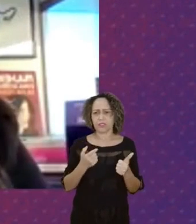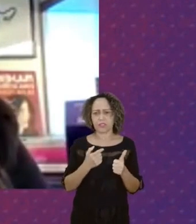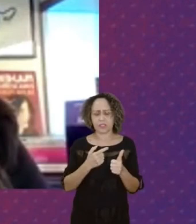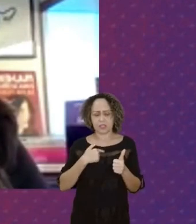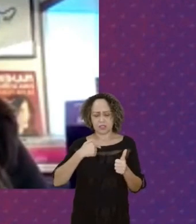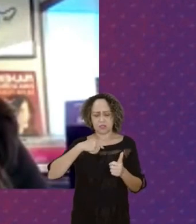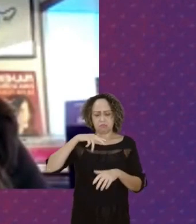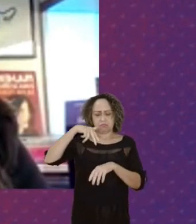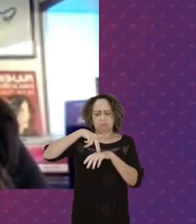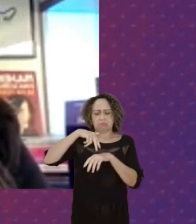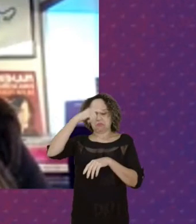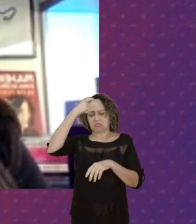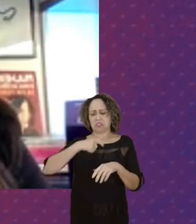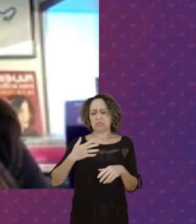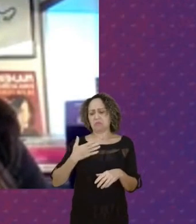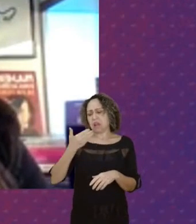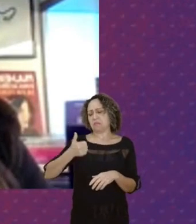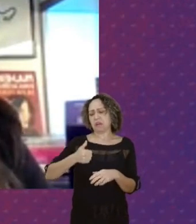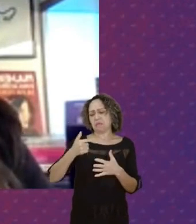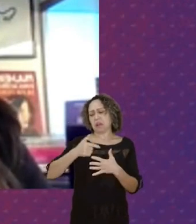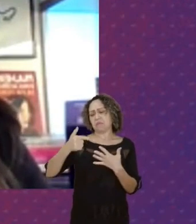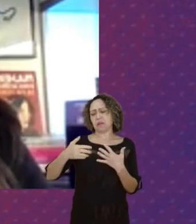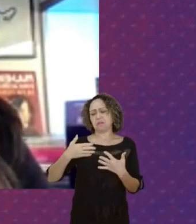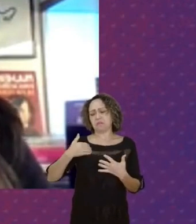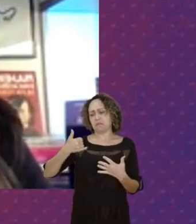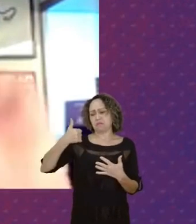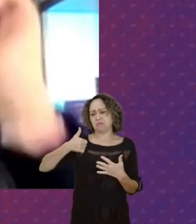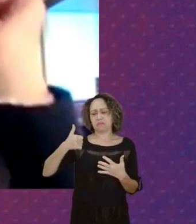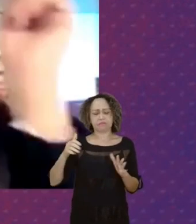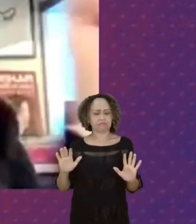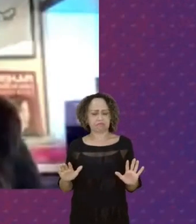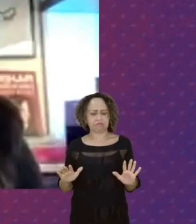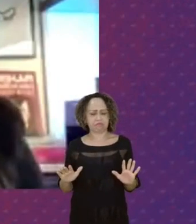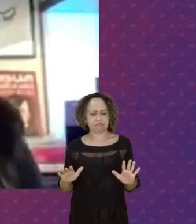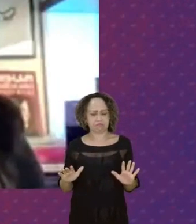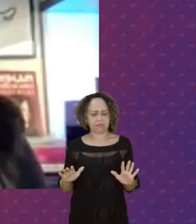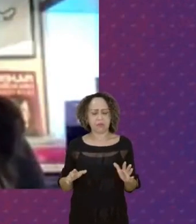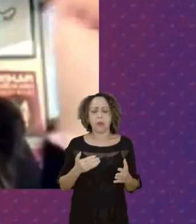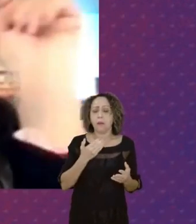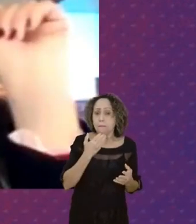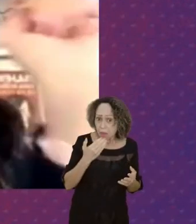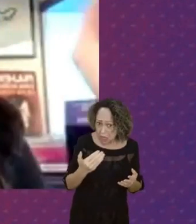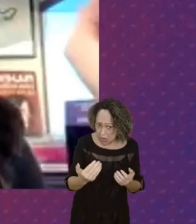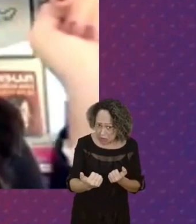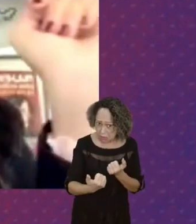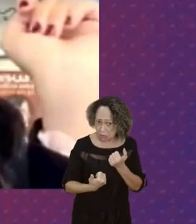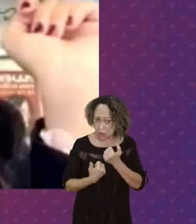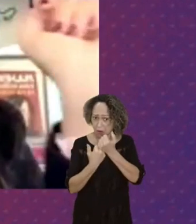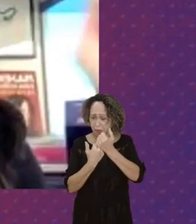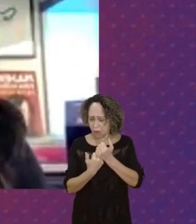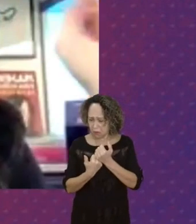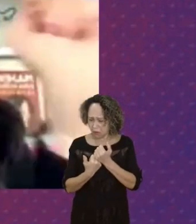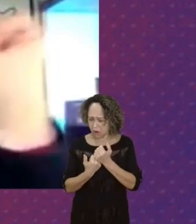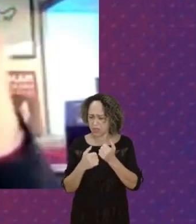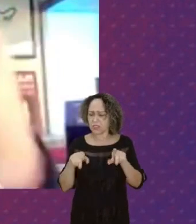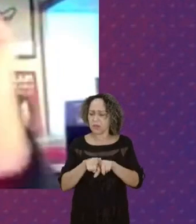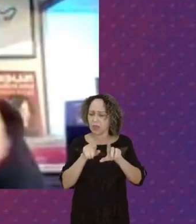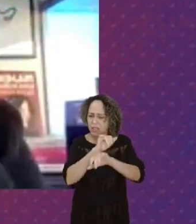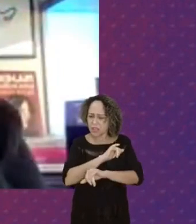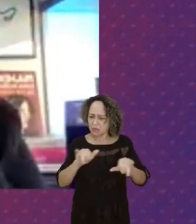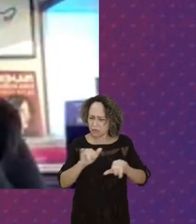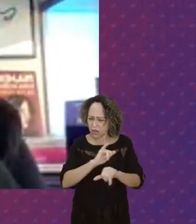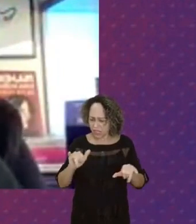de qualidades pessoais das pré-candidatas, o pedido de apoio político e a divulgação da pré-candidatura, das